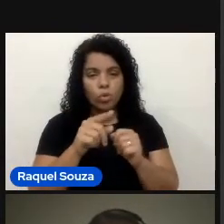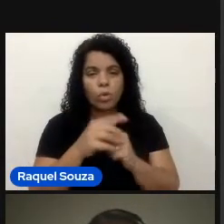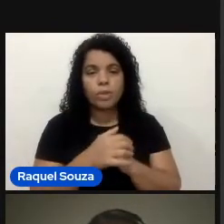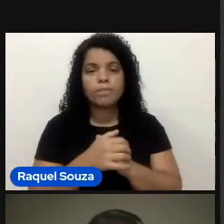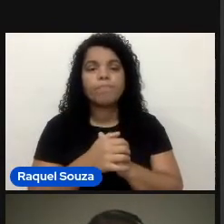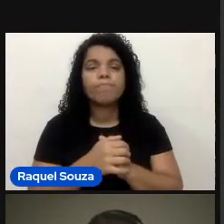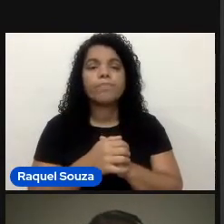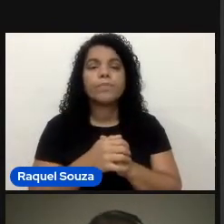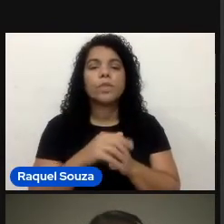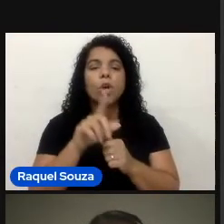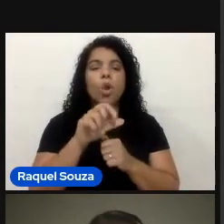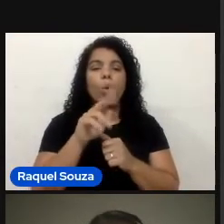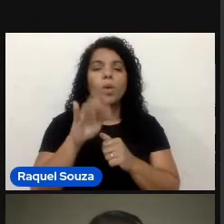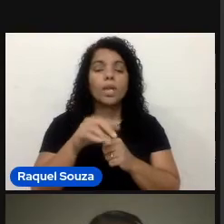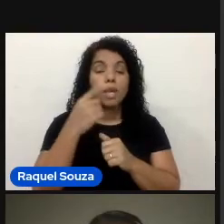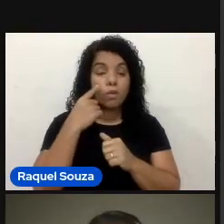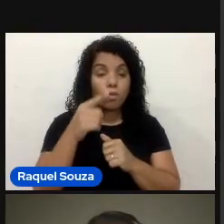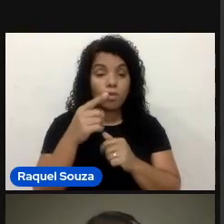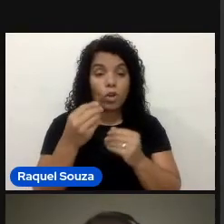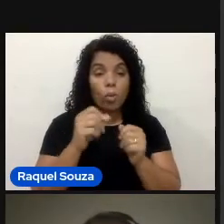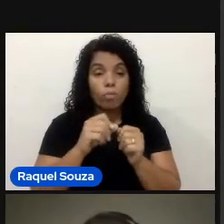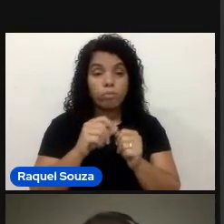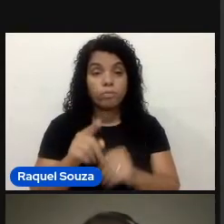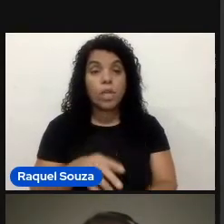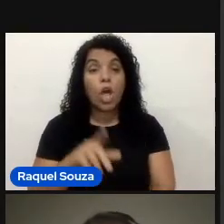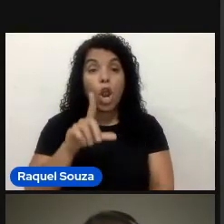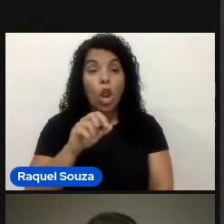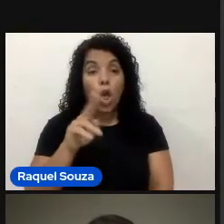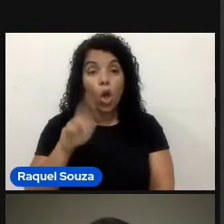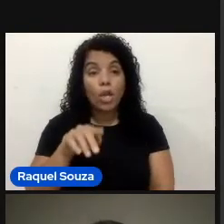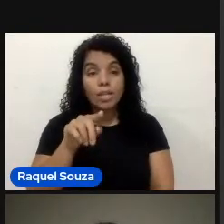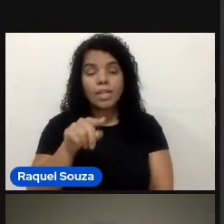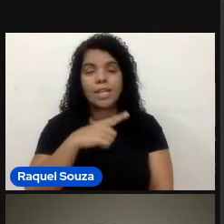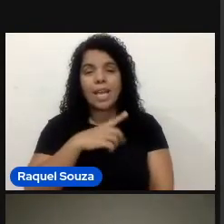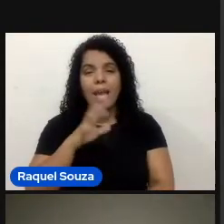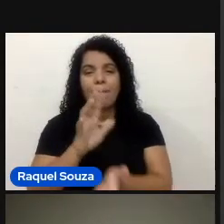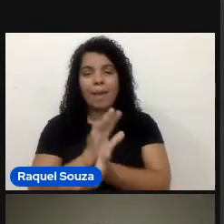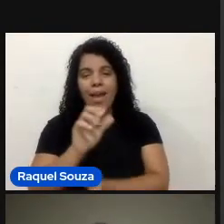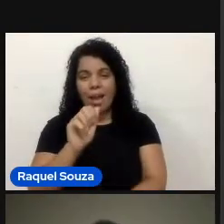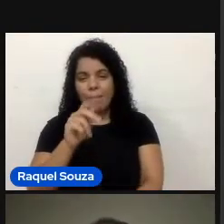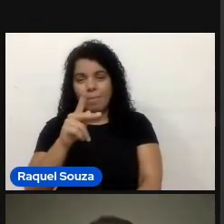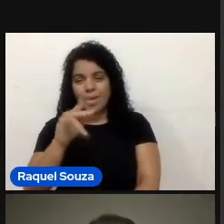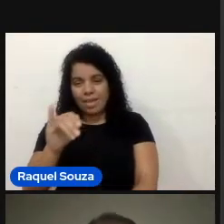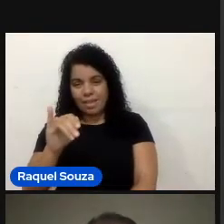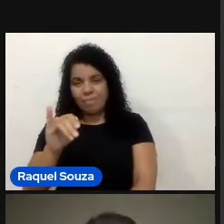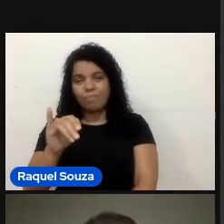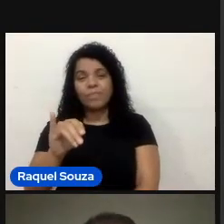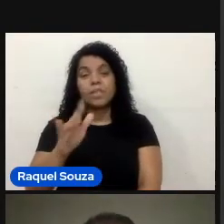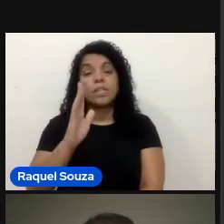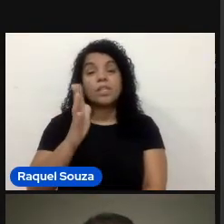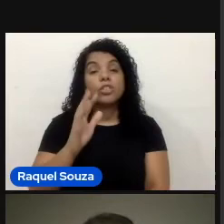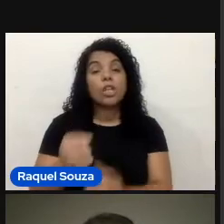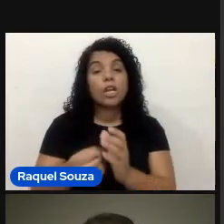login. O login, a parte de API, a gente já criou uns helpers